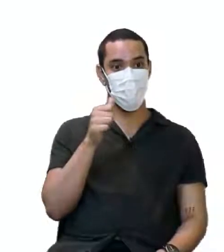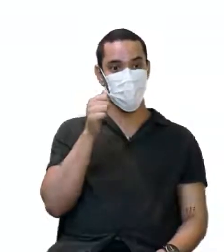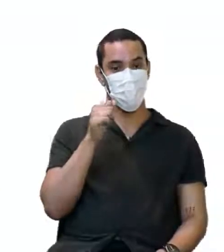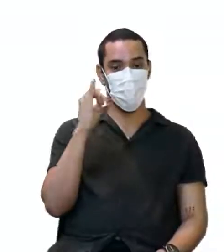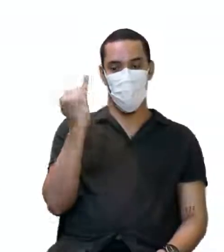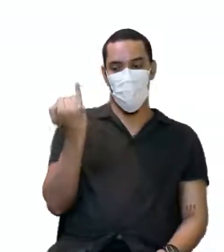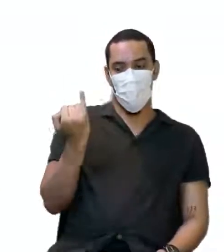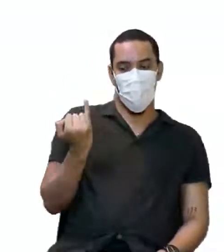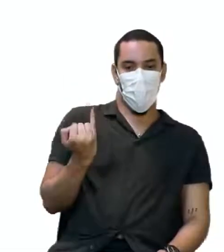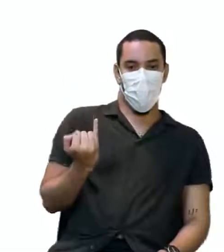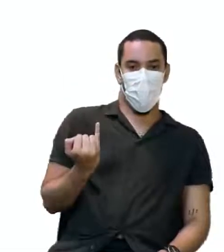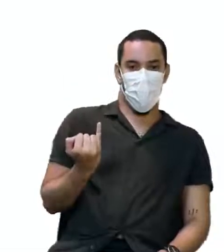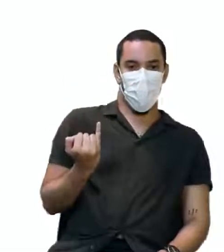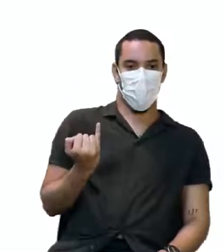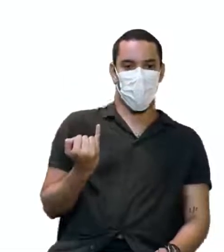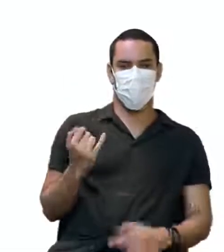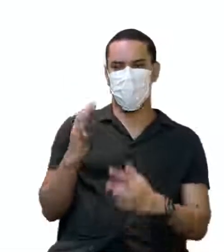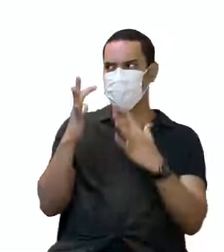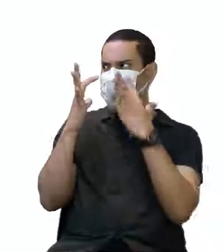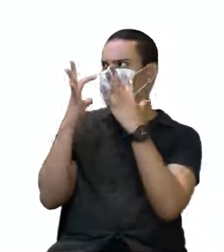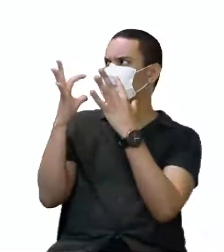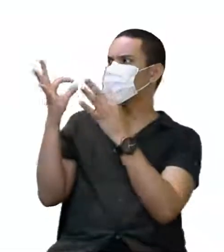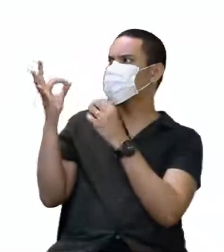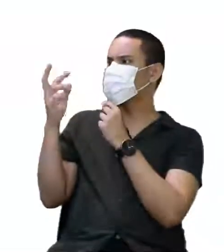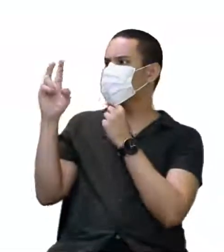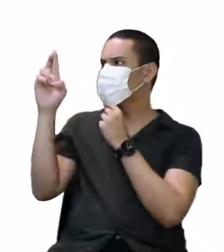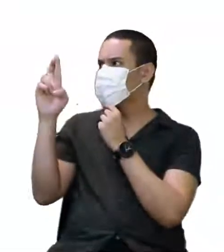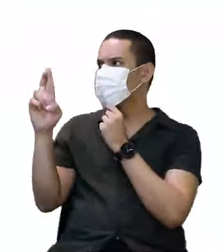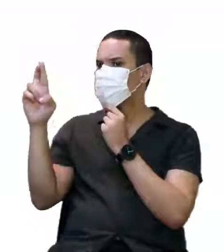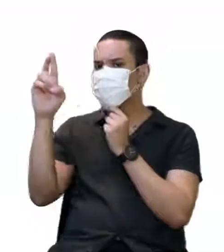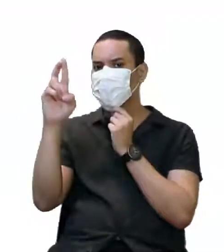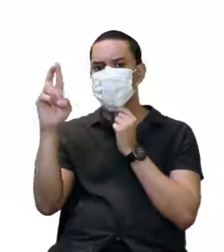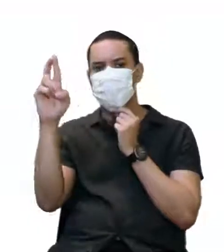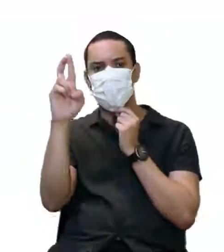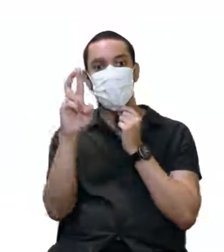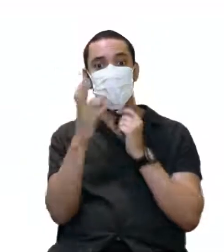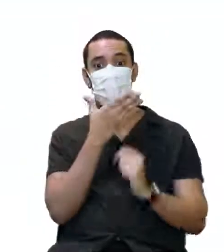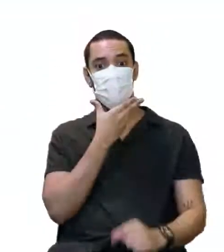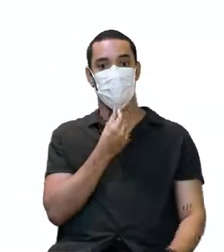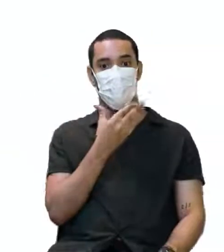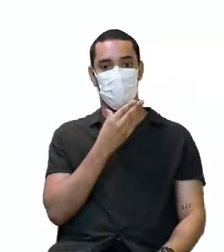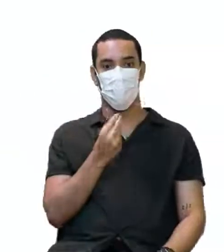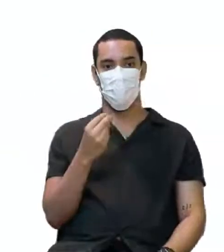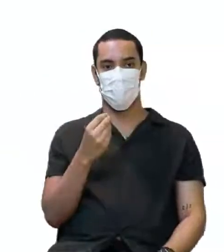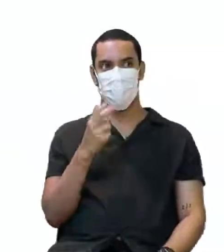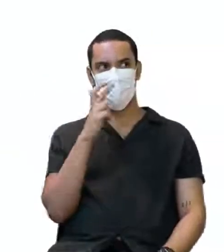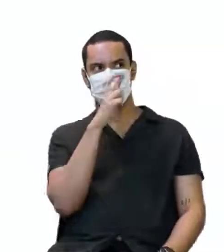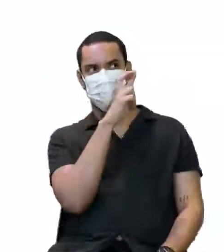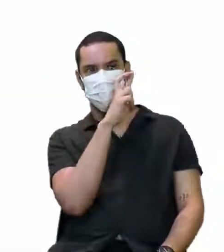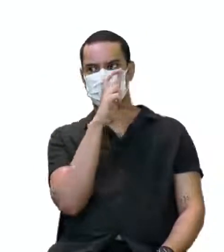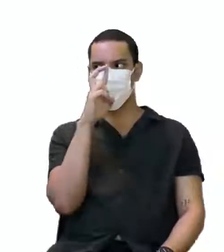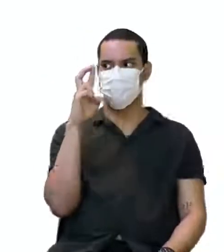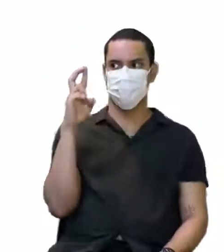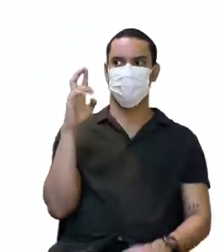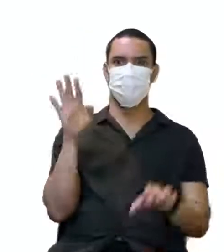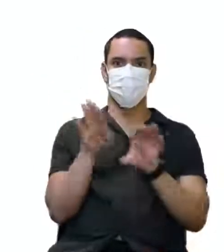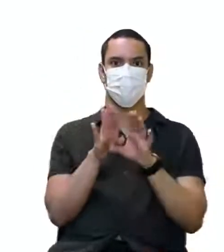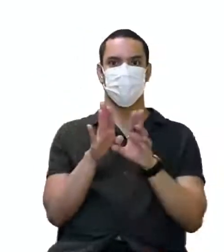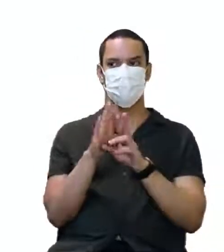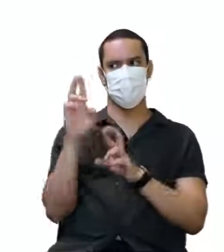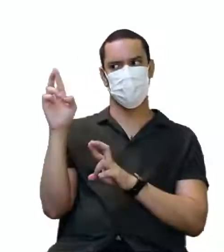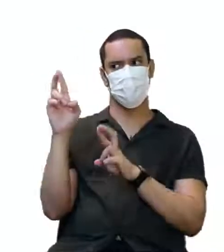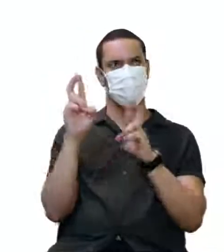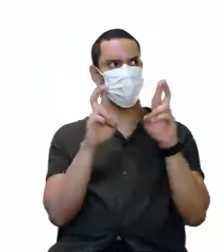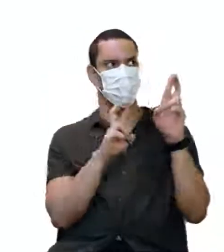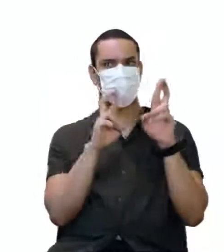ali, está muito atenta, olhando, observando, na verdade os dois estão atentos. Tá?